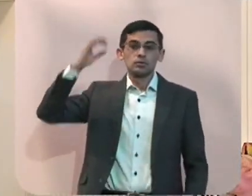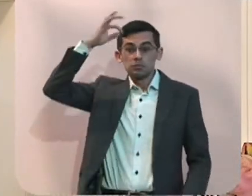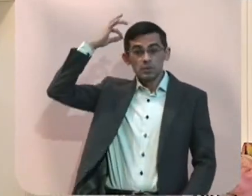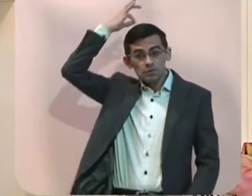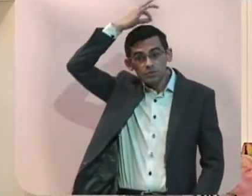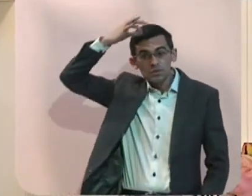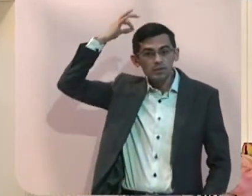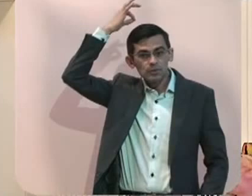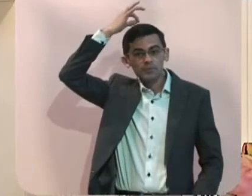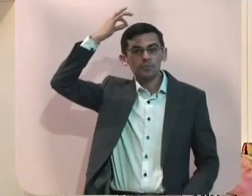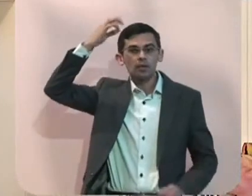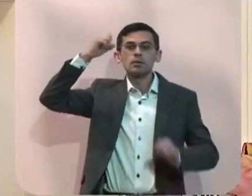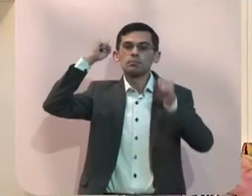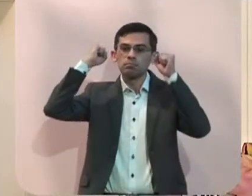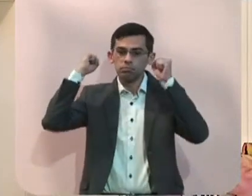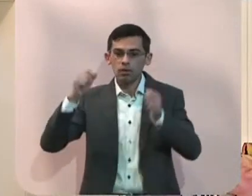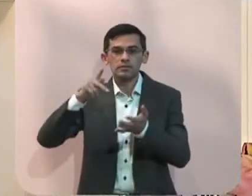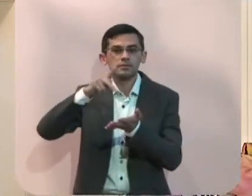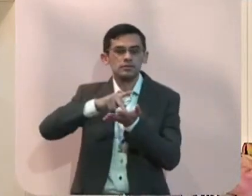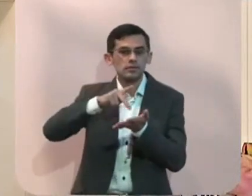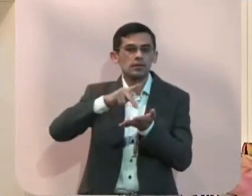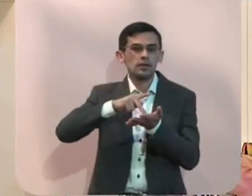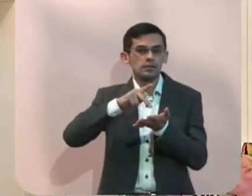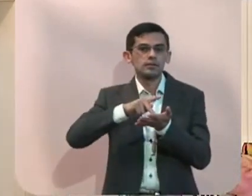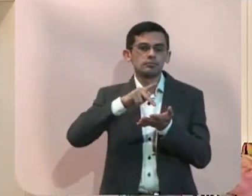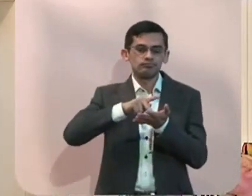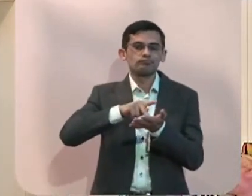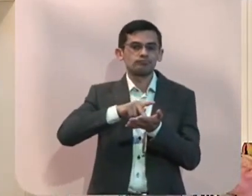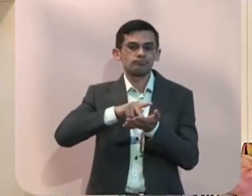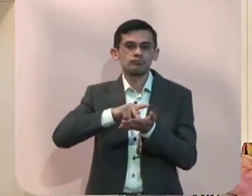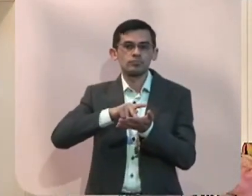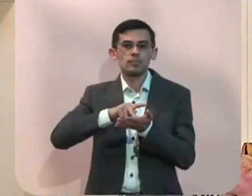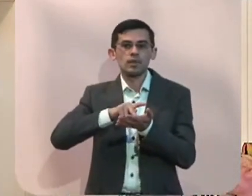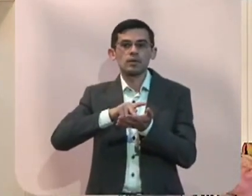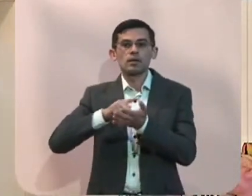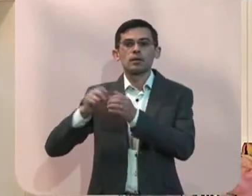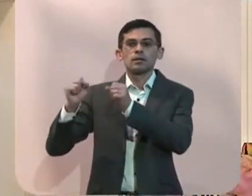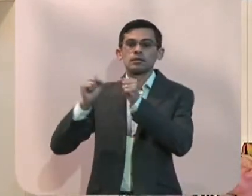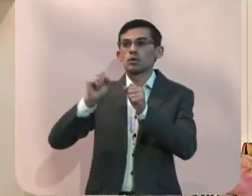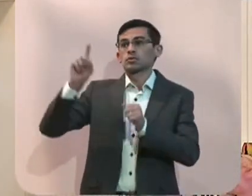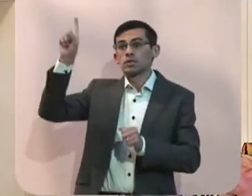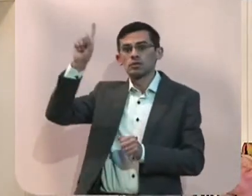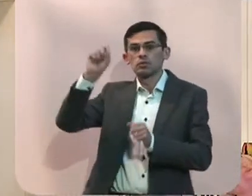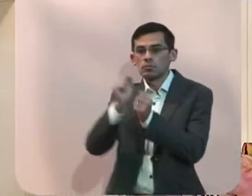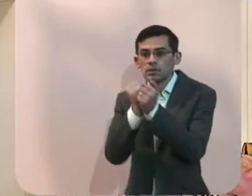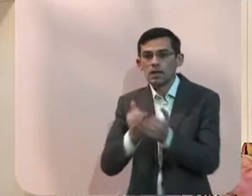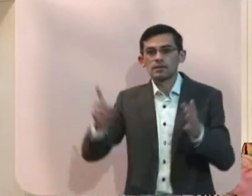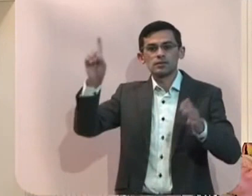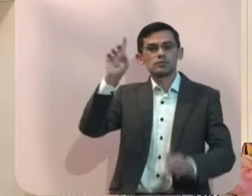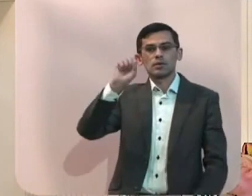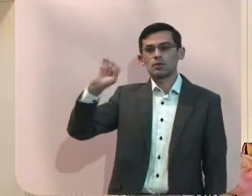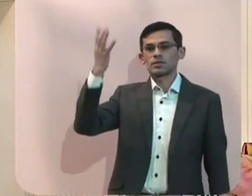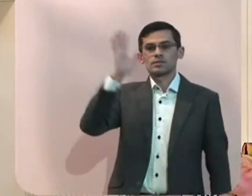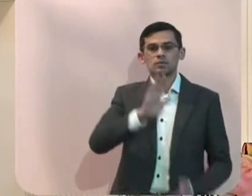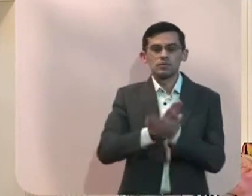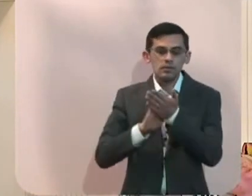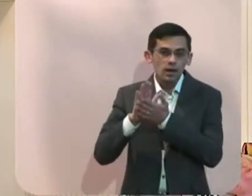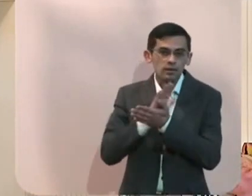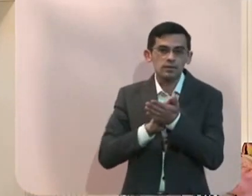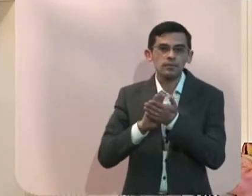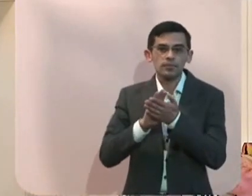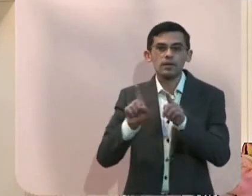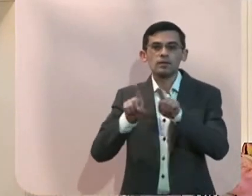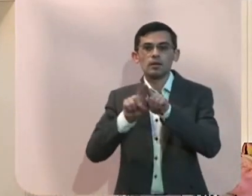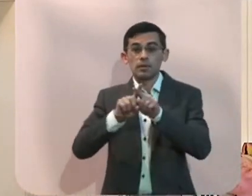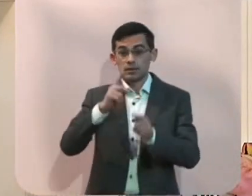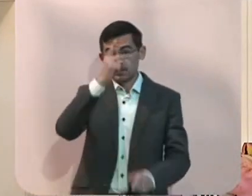Santo, então pode ter certeza, milagres de Deus vão acontecer, tanto em você, quanto na vida